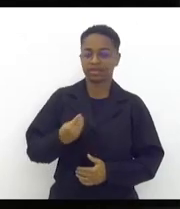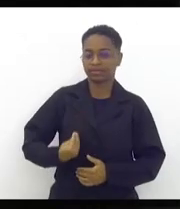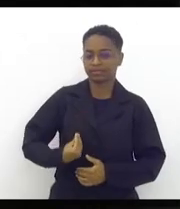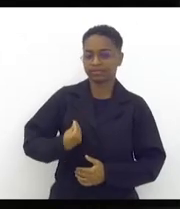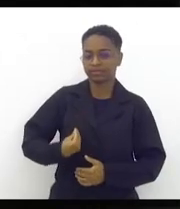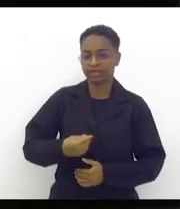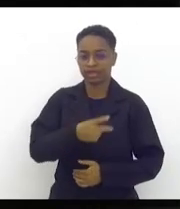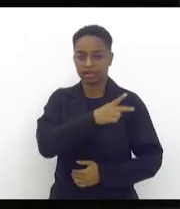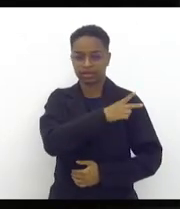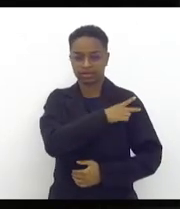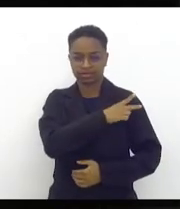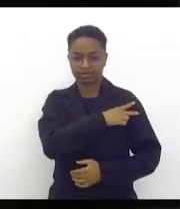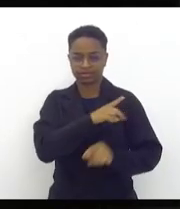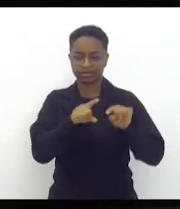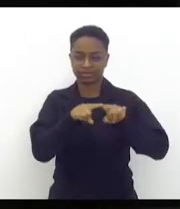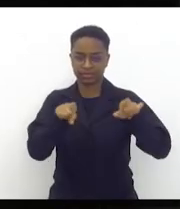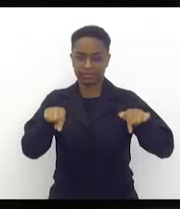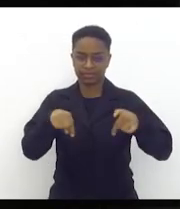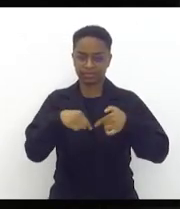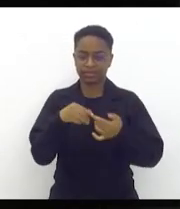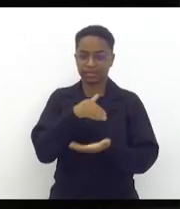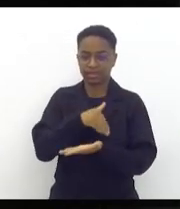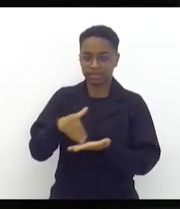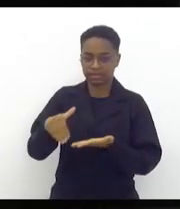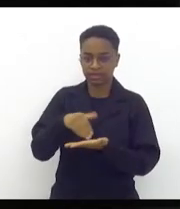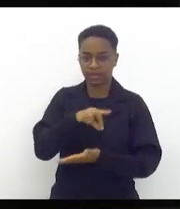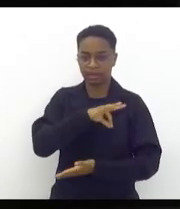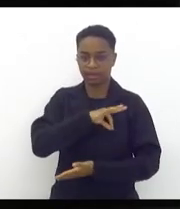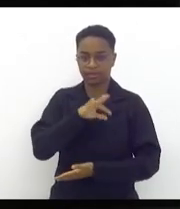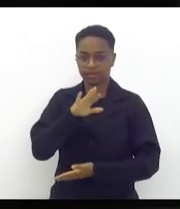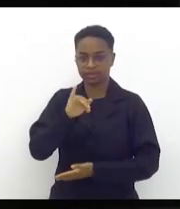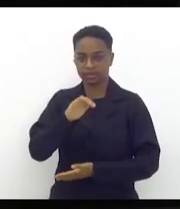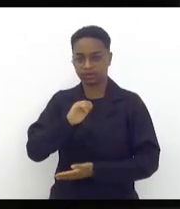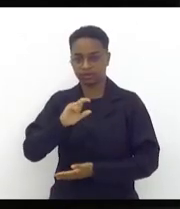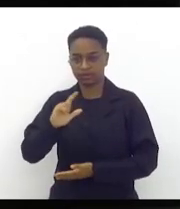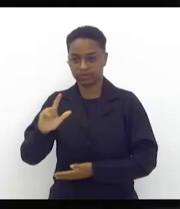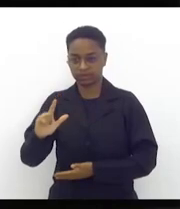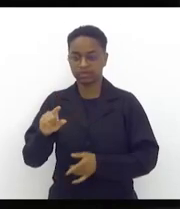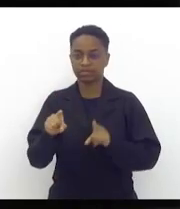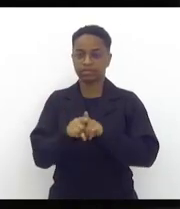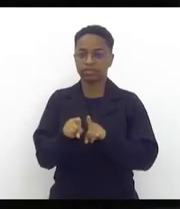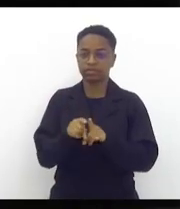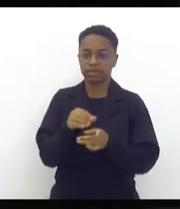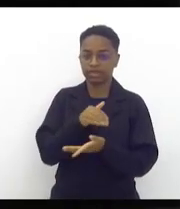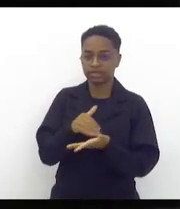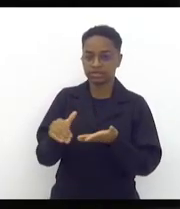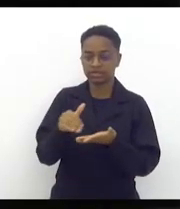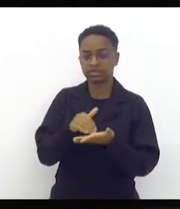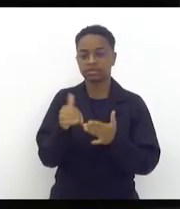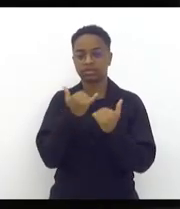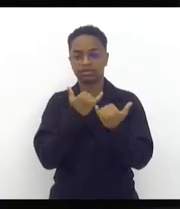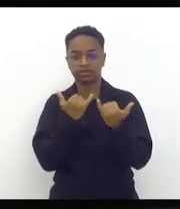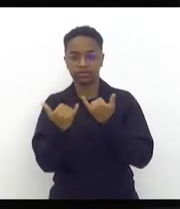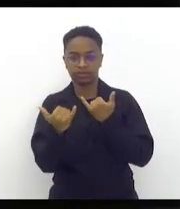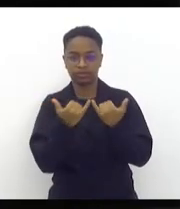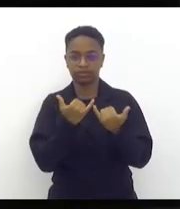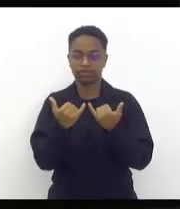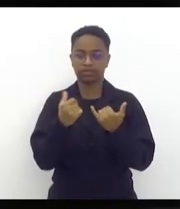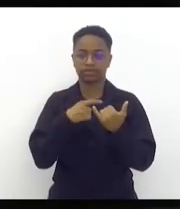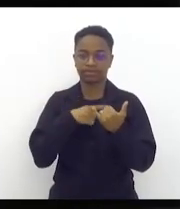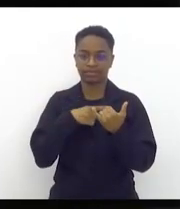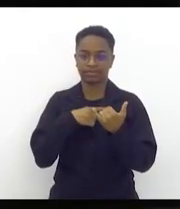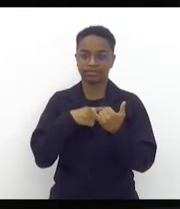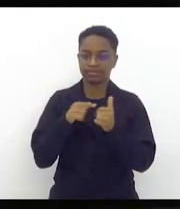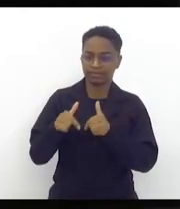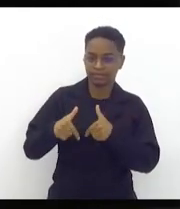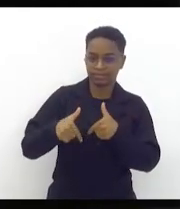de gabinete da Secretaria da Polícia Civil, o secretário Fernando Albuquerque, me informou que estava numa agenda externa,